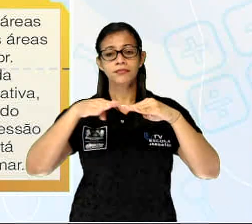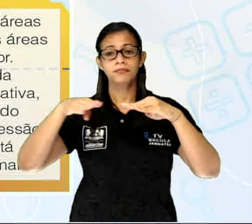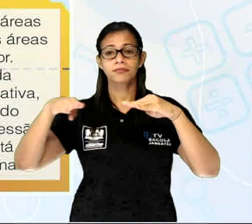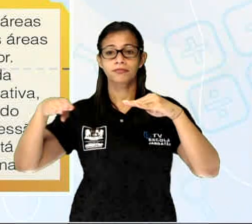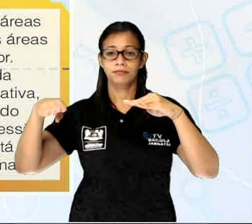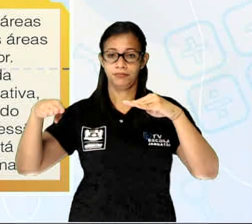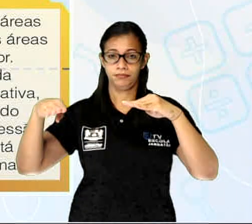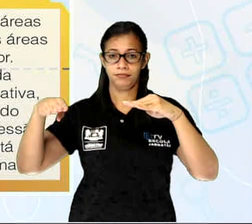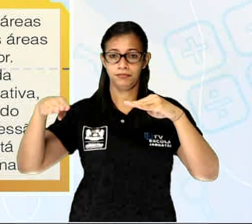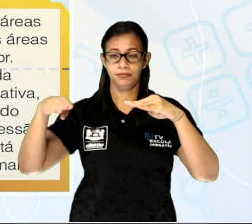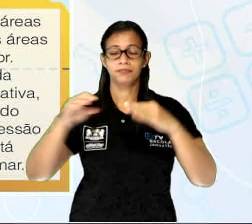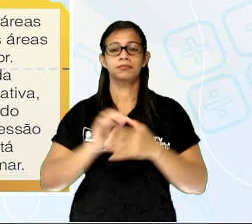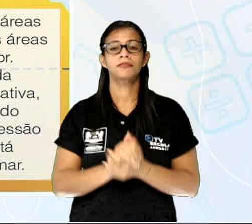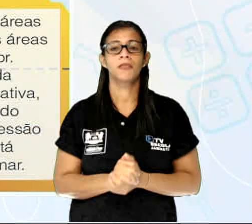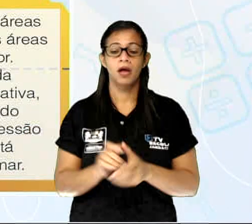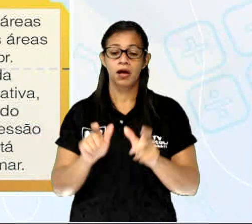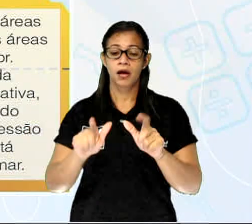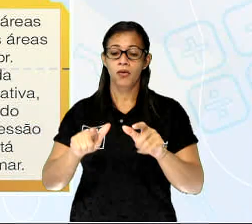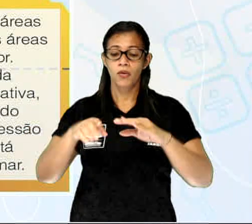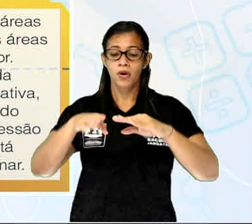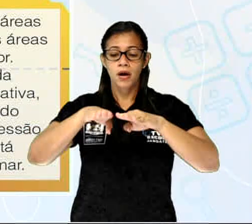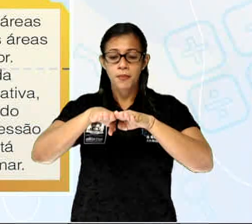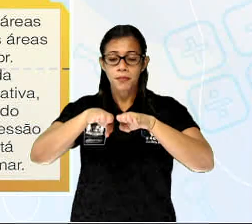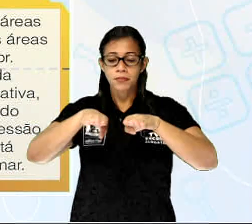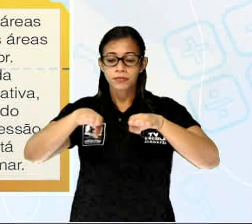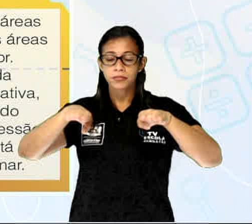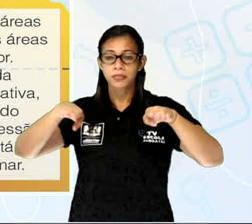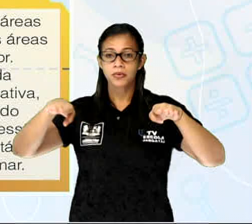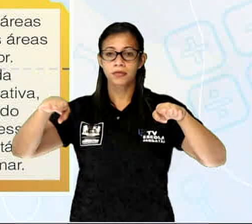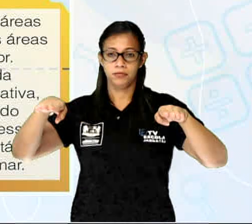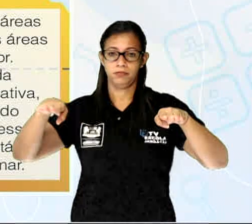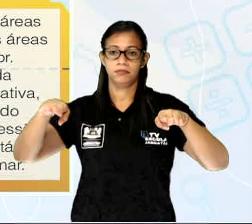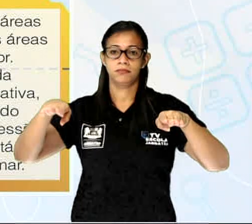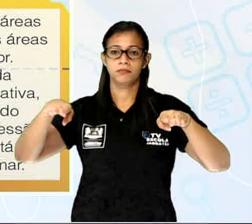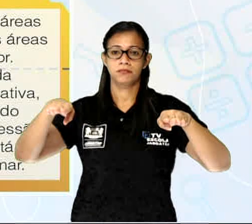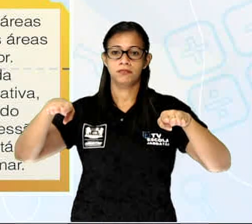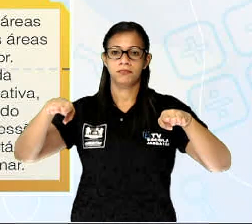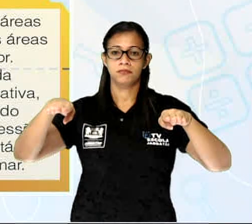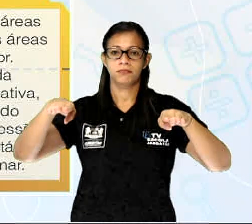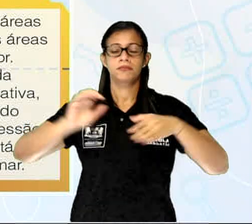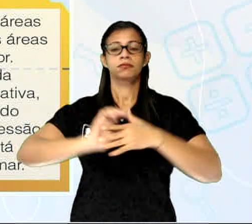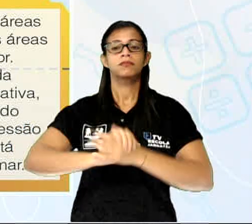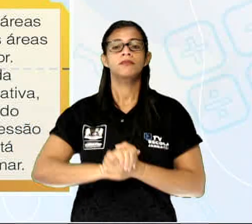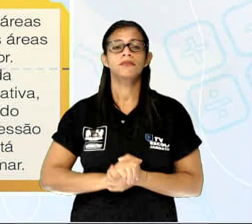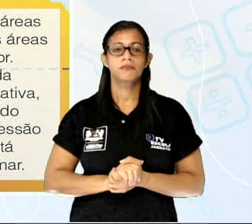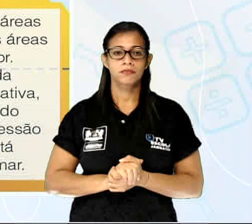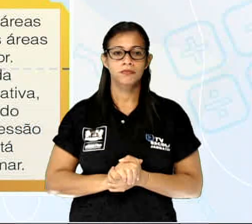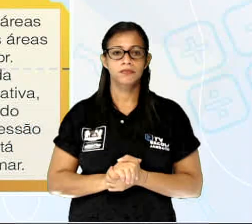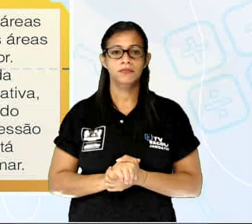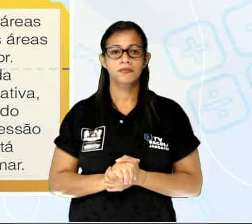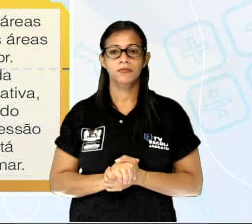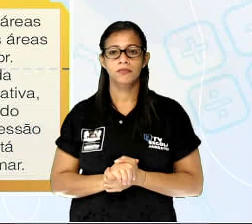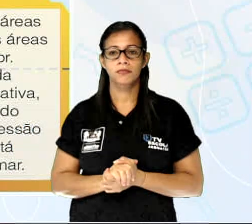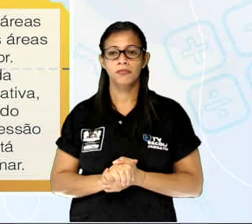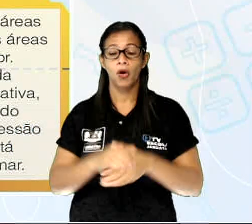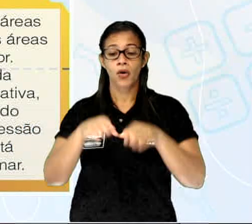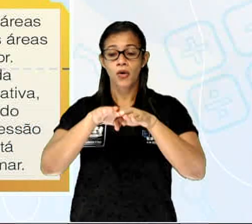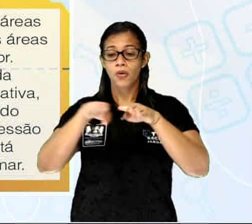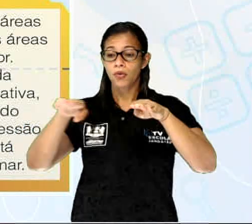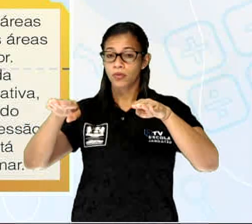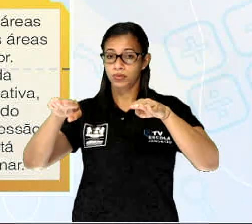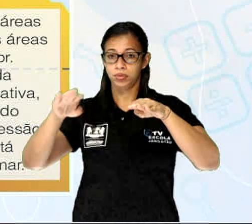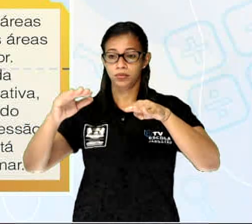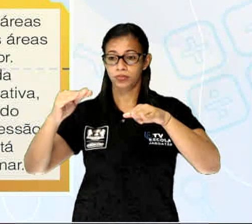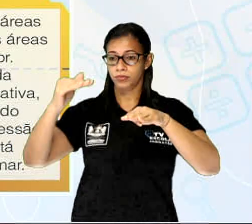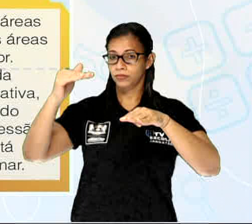é o terreno plano com altitude de 0 a 100 metros em relação ao nível do mar. São